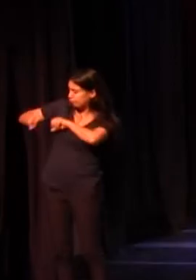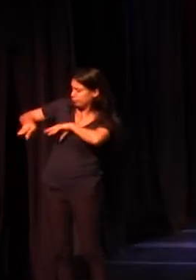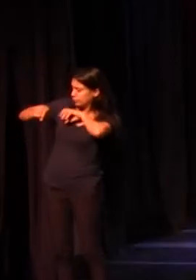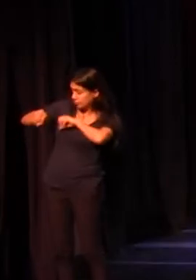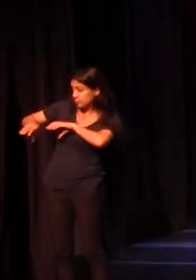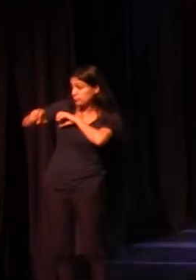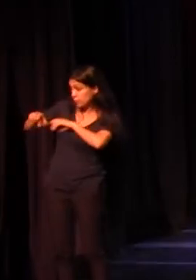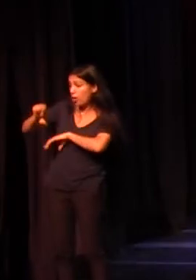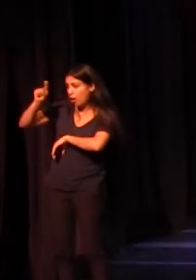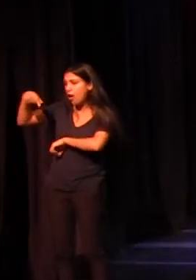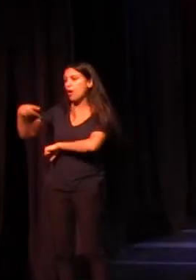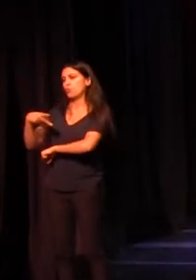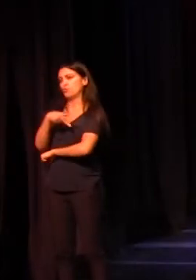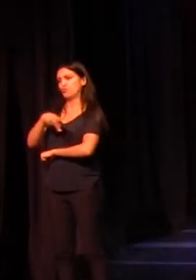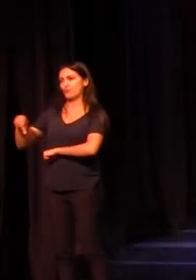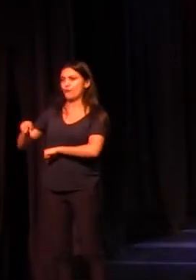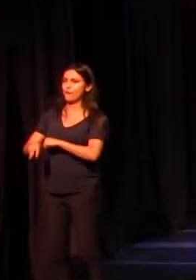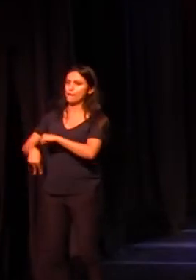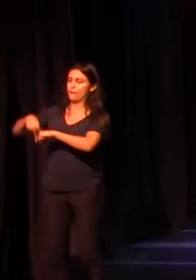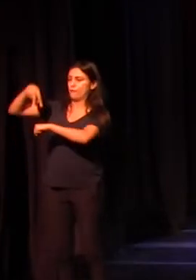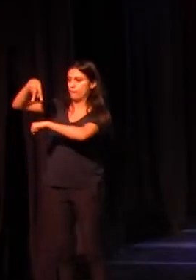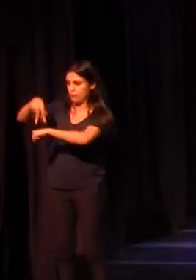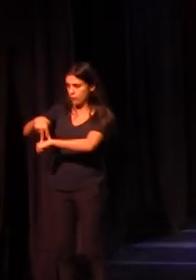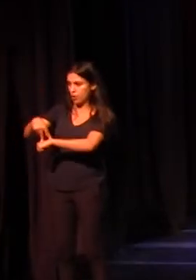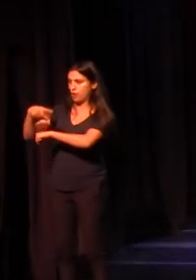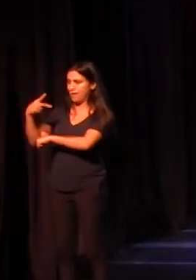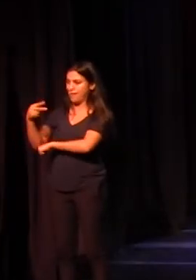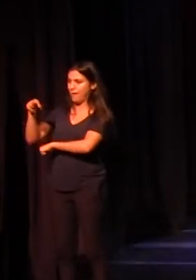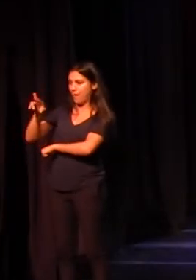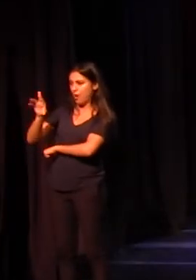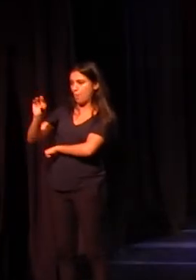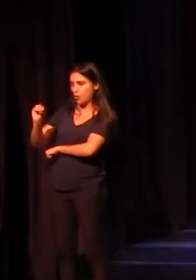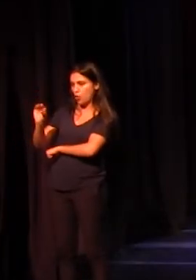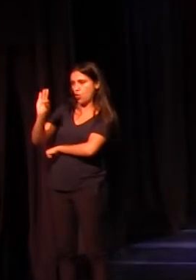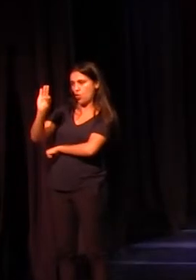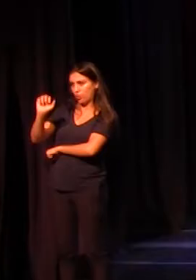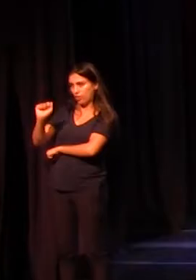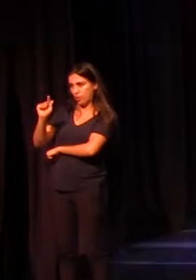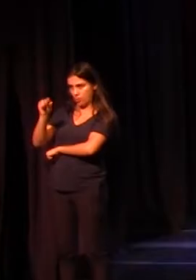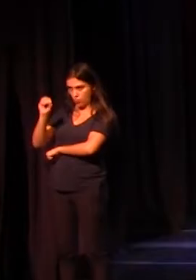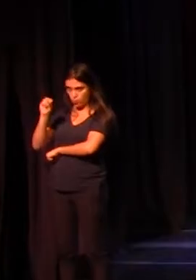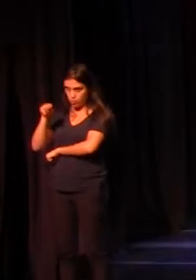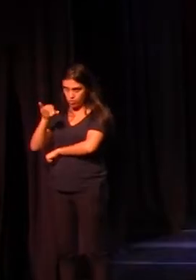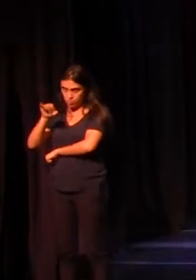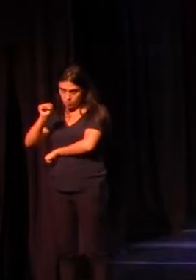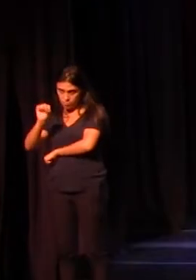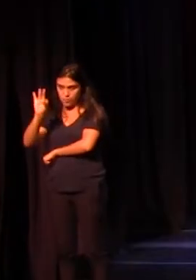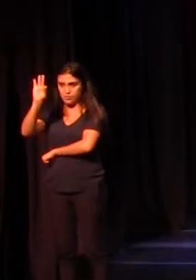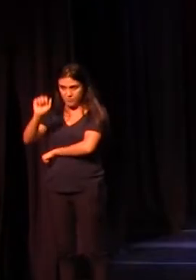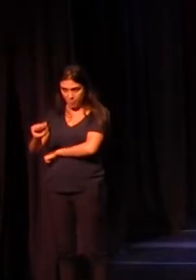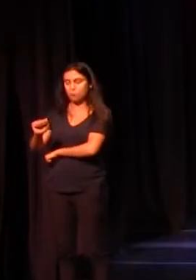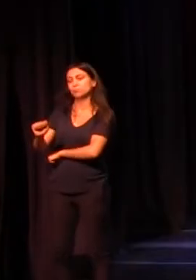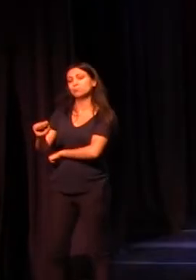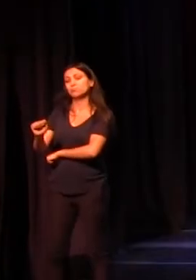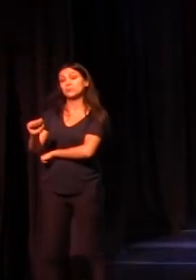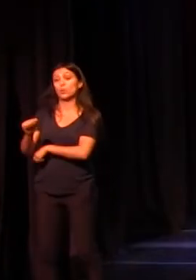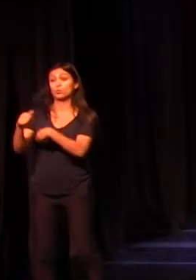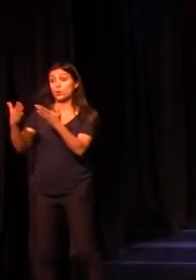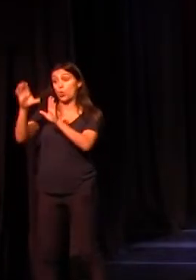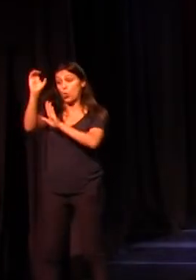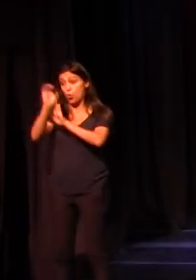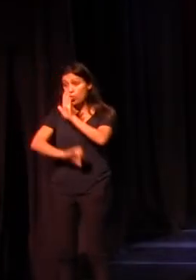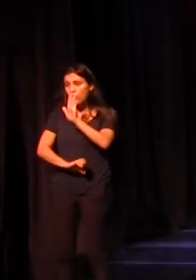desses estudantes. Então, para esse currículo efetivamente acontecer na escola, acontecer na sua